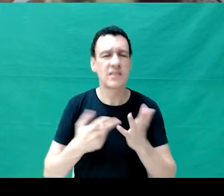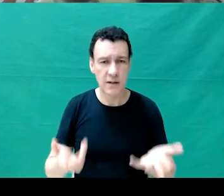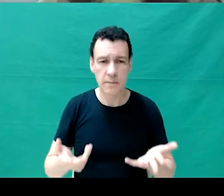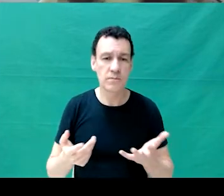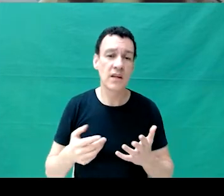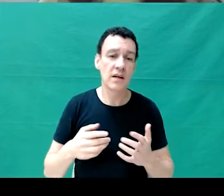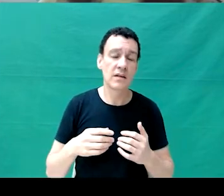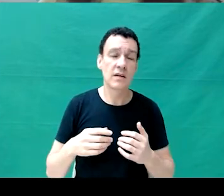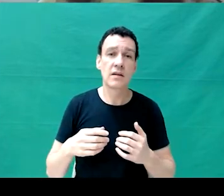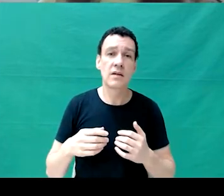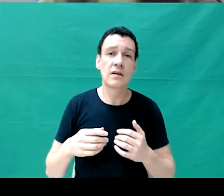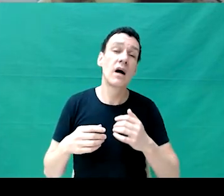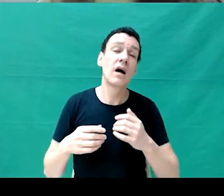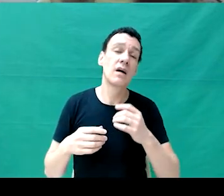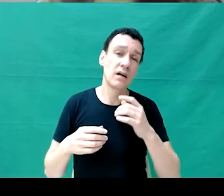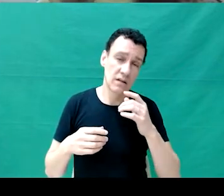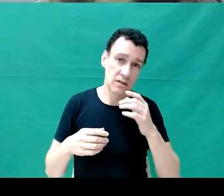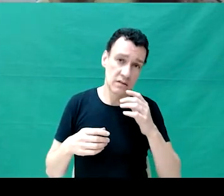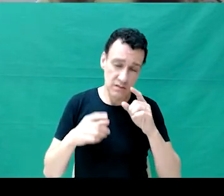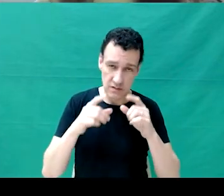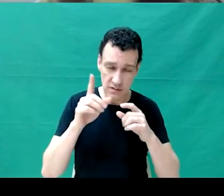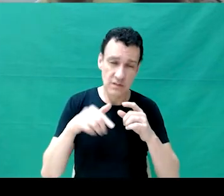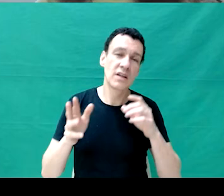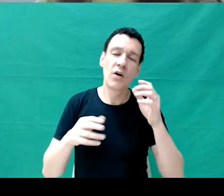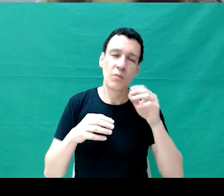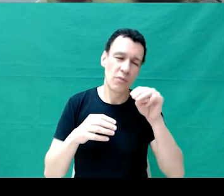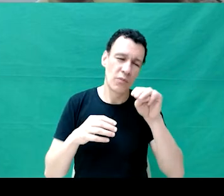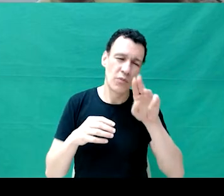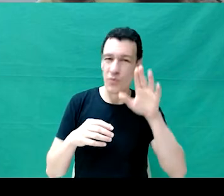cruzamento de uma mula com um jumento.